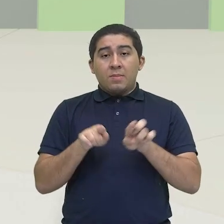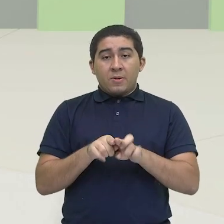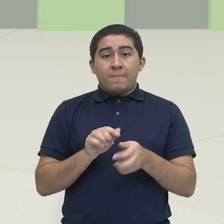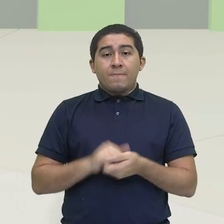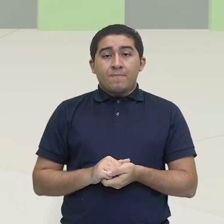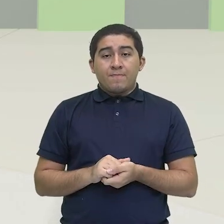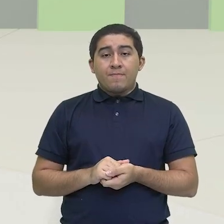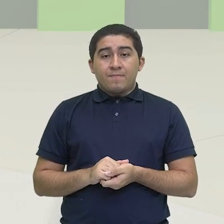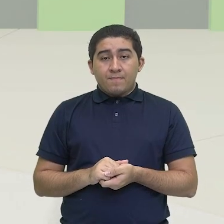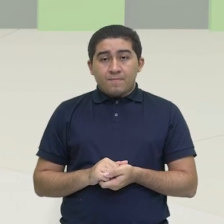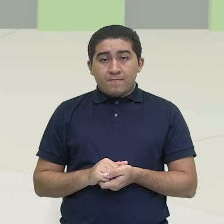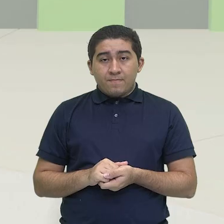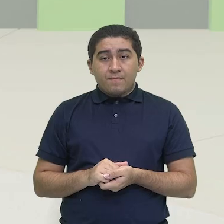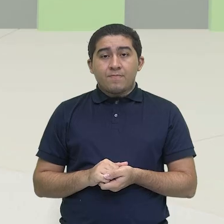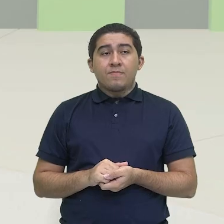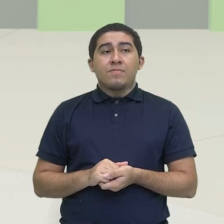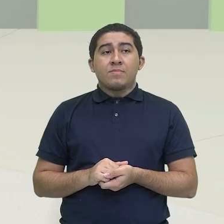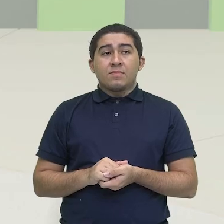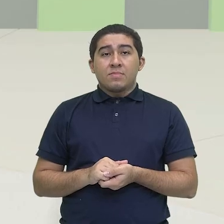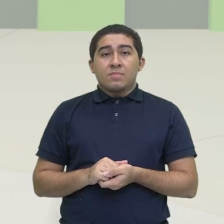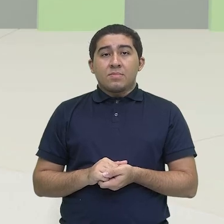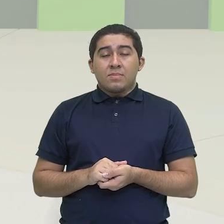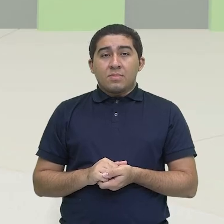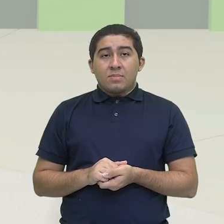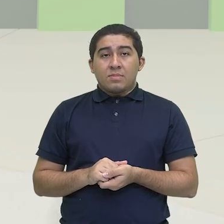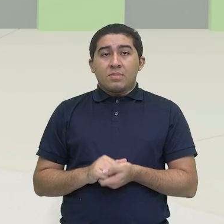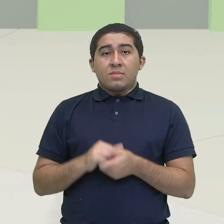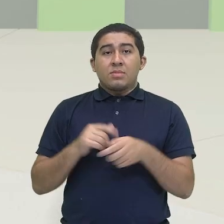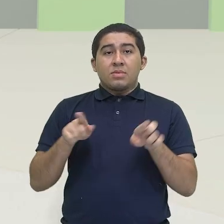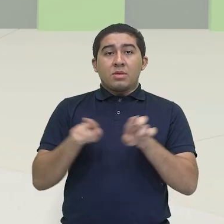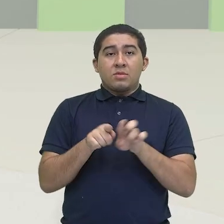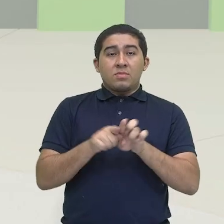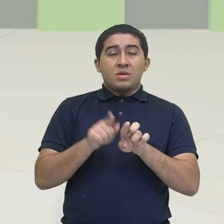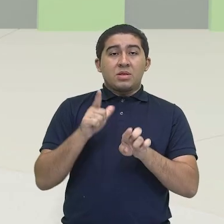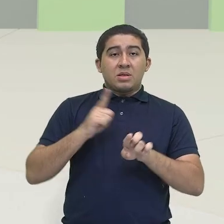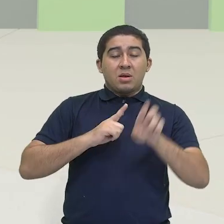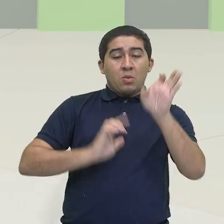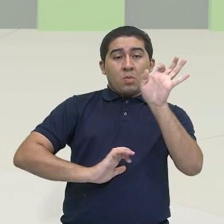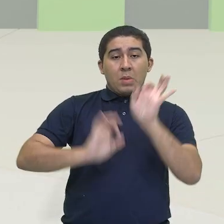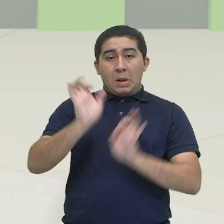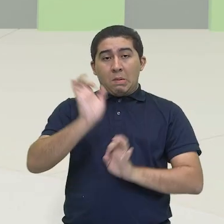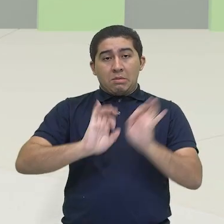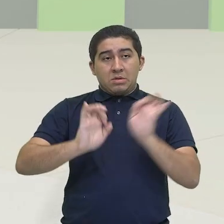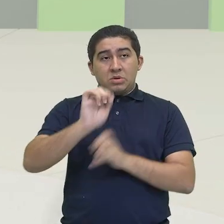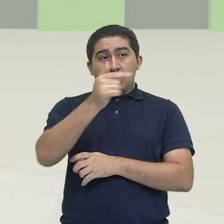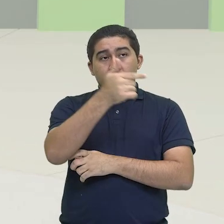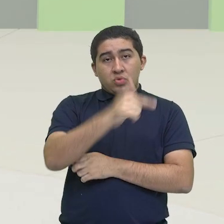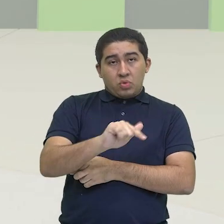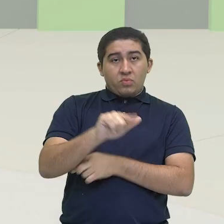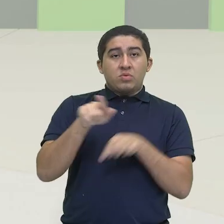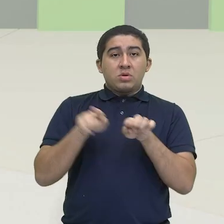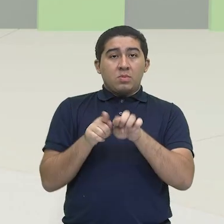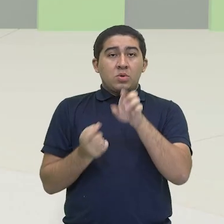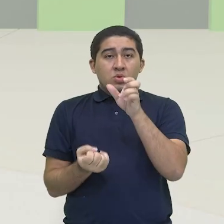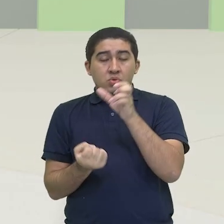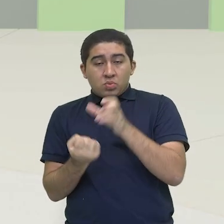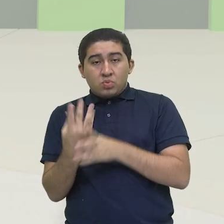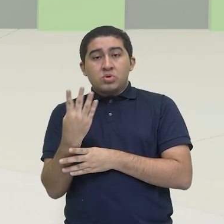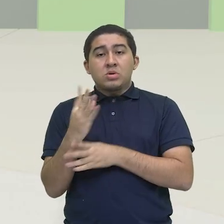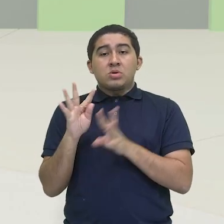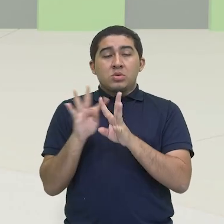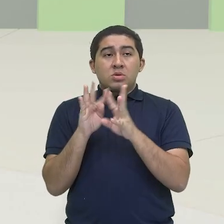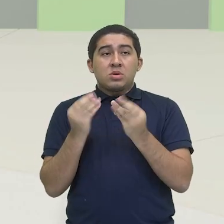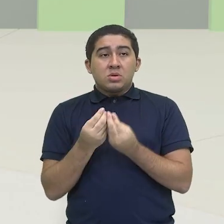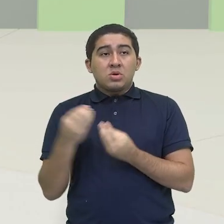ter uma reorganização desses átomos, e esses átomos vão formar novas substâncias, no qual